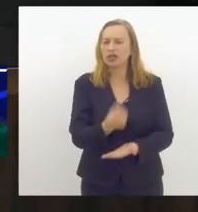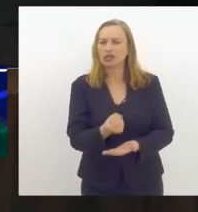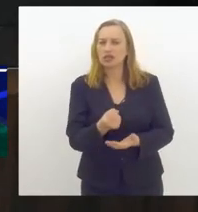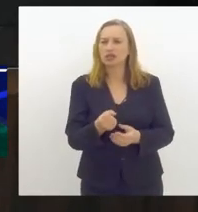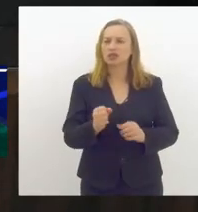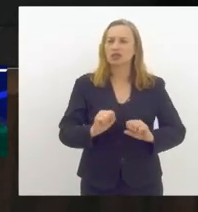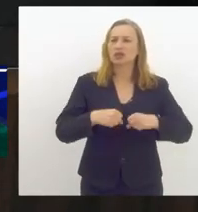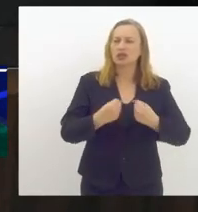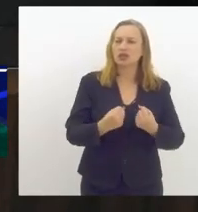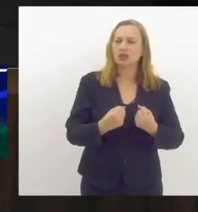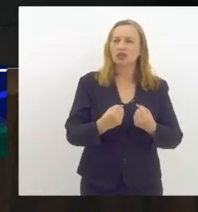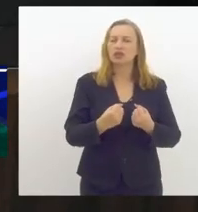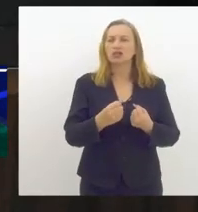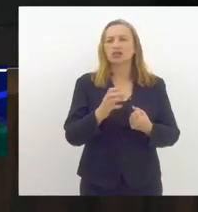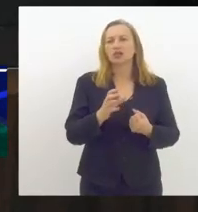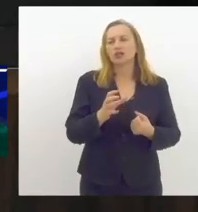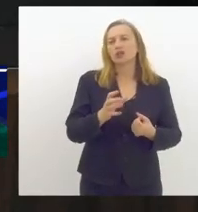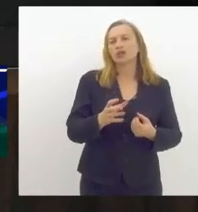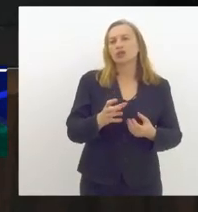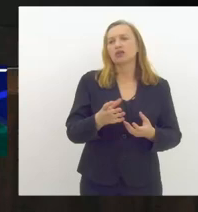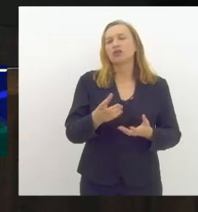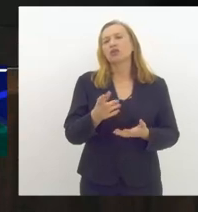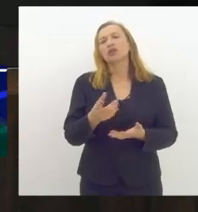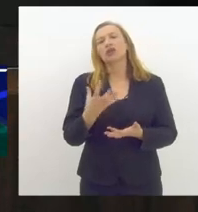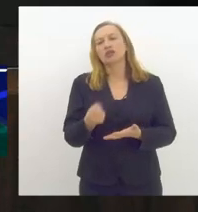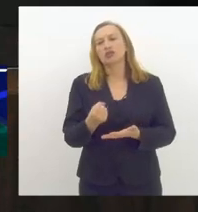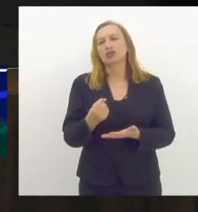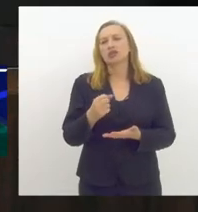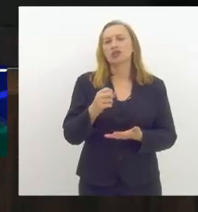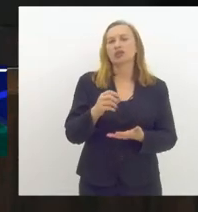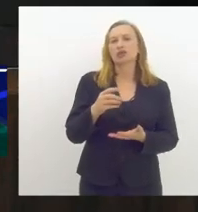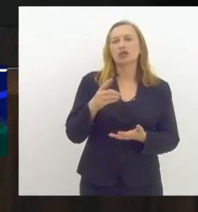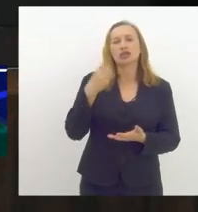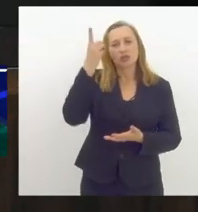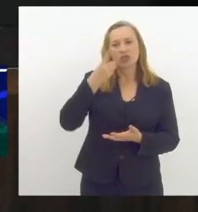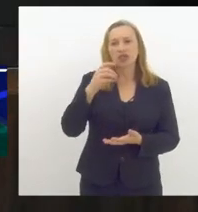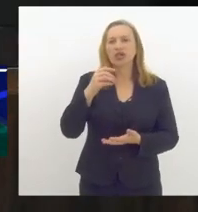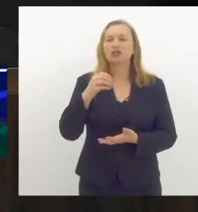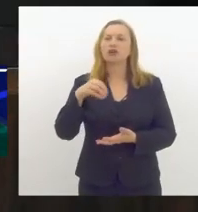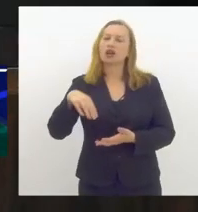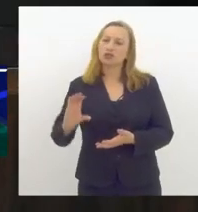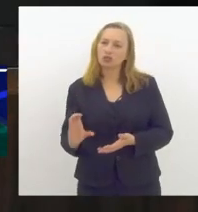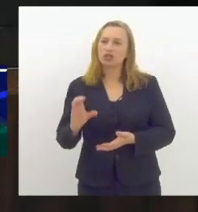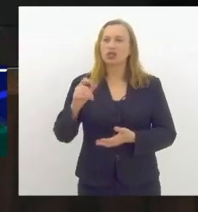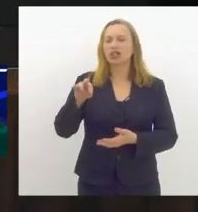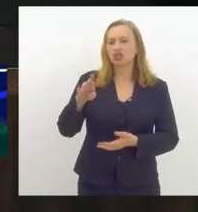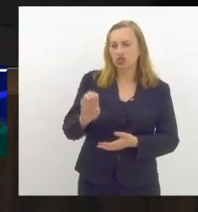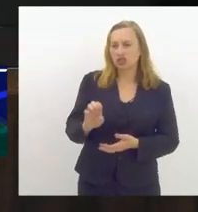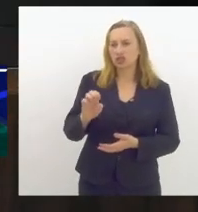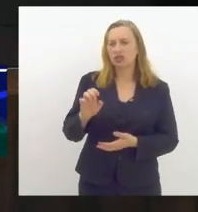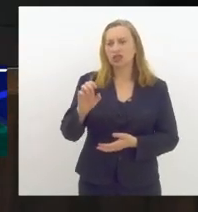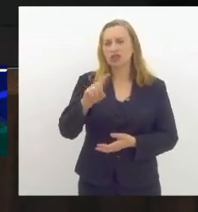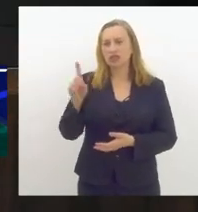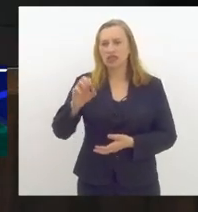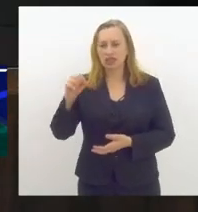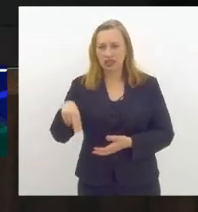Consumidor favorável ela todo domingo brasão Luiz Martins Luiz Martins que alumicarlos mim que adiciona efeitos zeidan